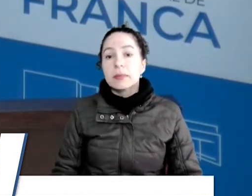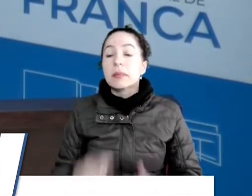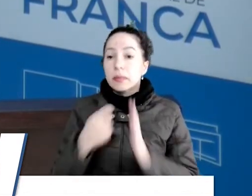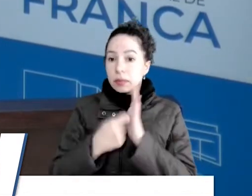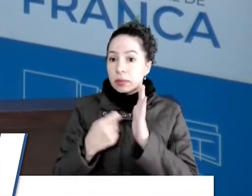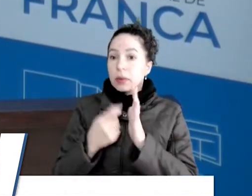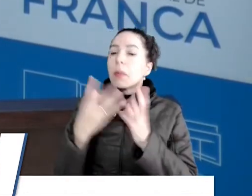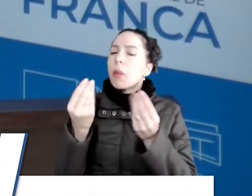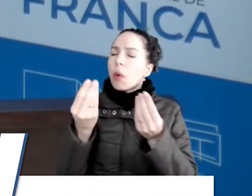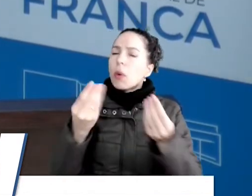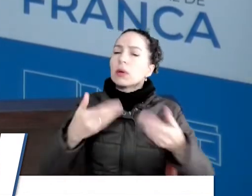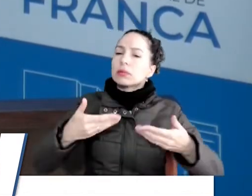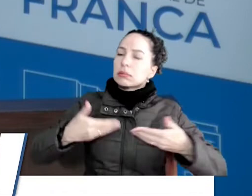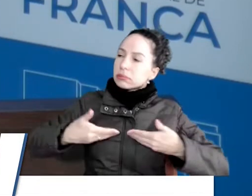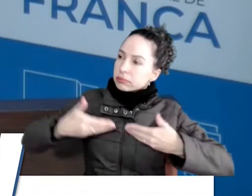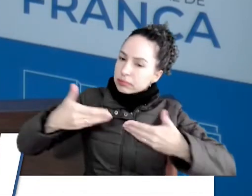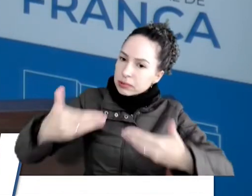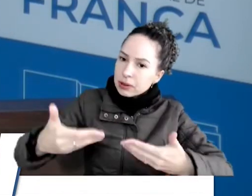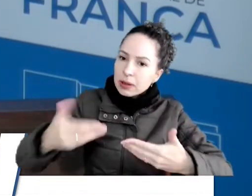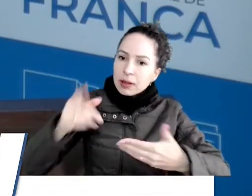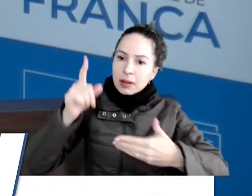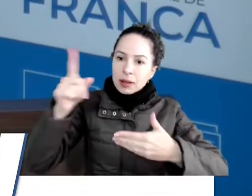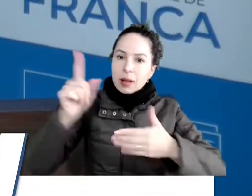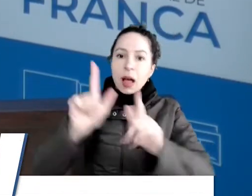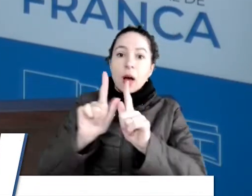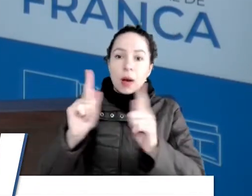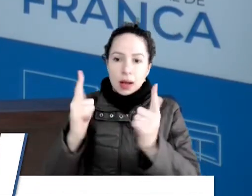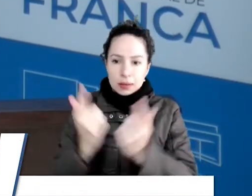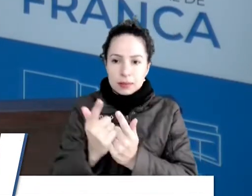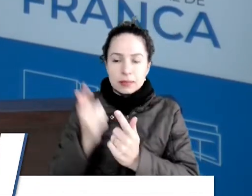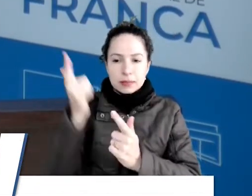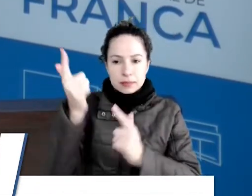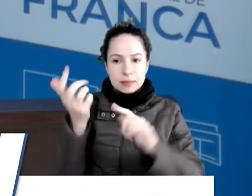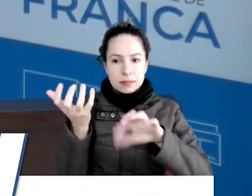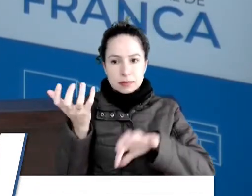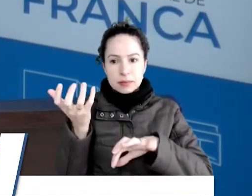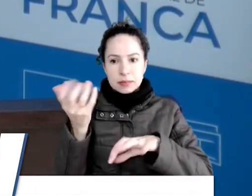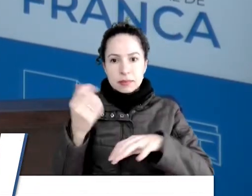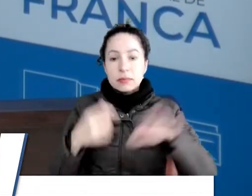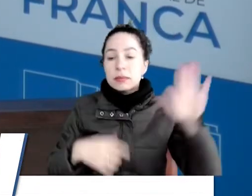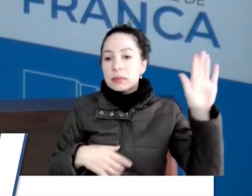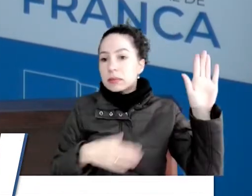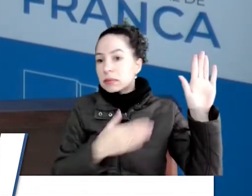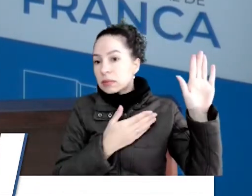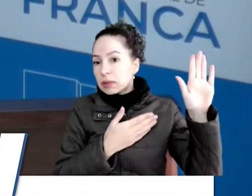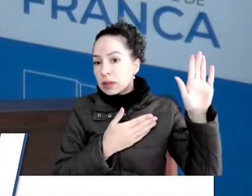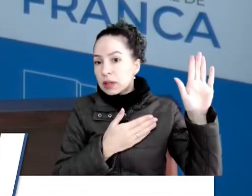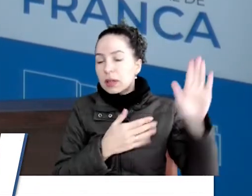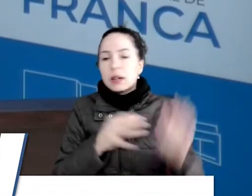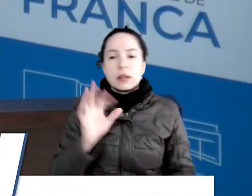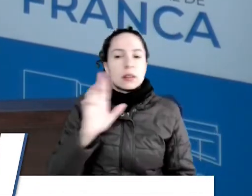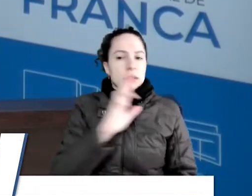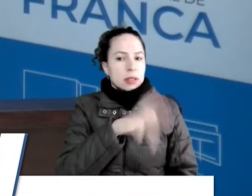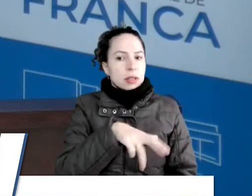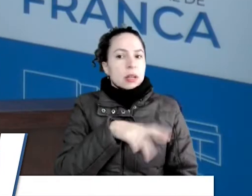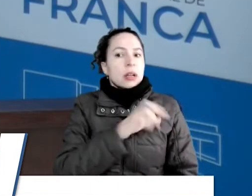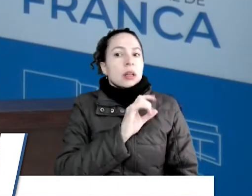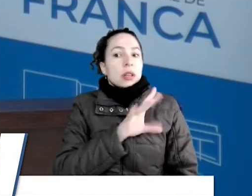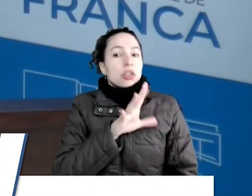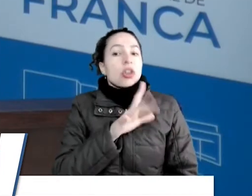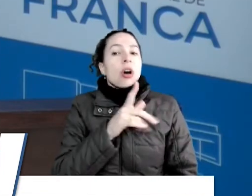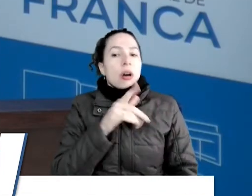ele no seu gabinete lá, na época, em Brasília, no Uma governo. parte, Gilson. Pois não, excelência. Realmente, só confirmando,